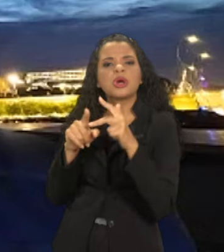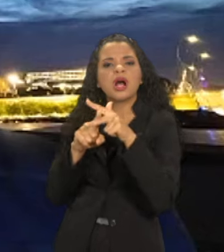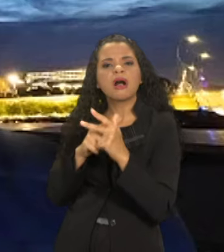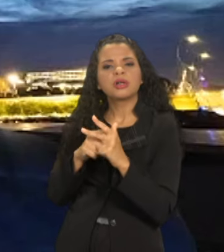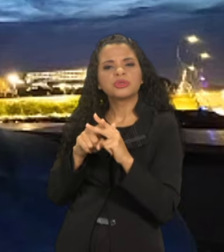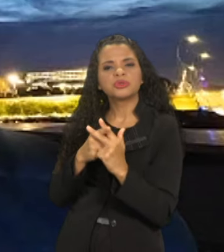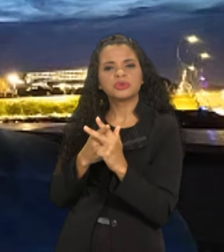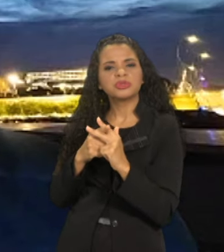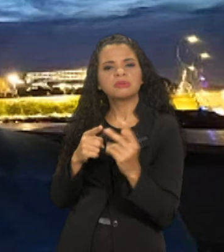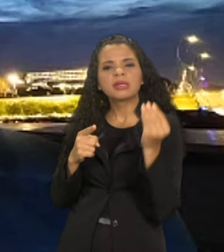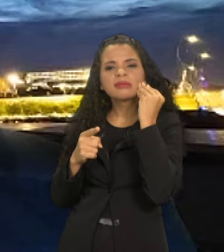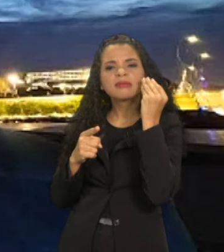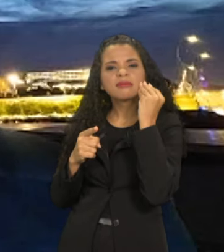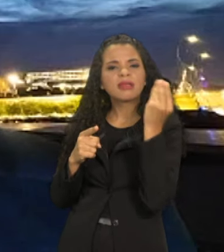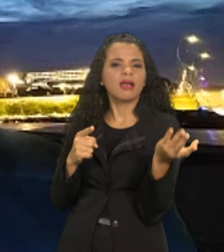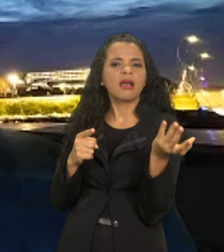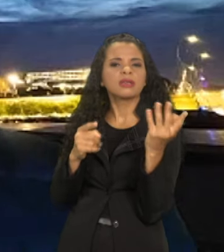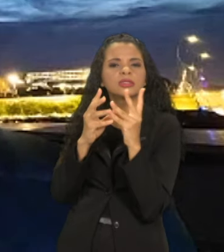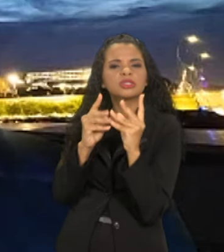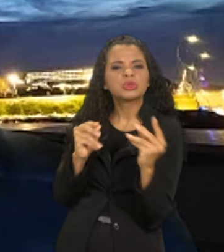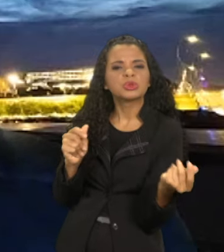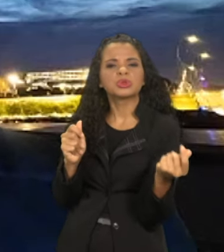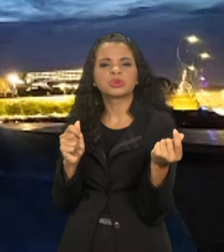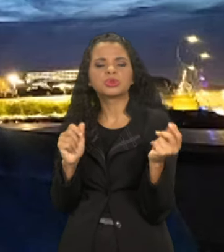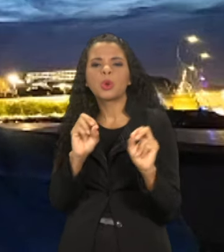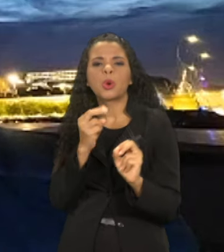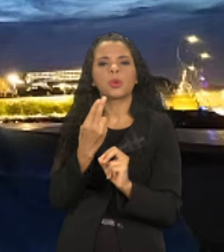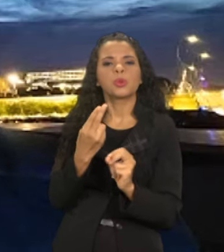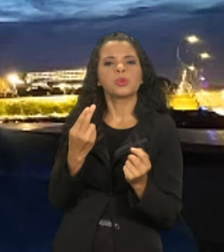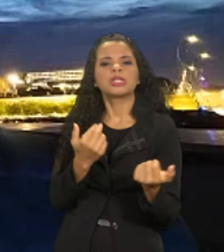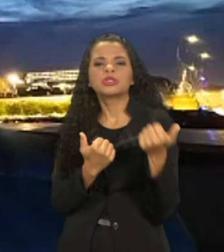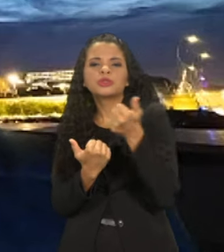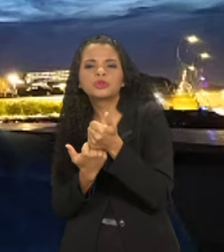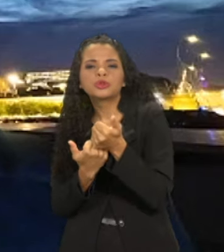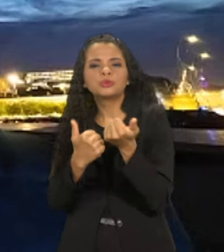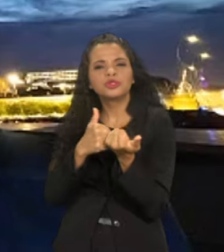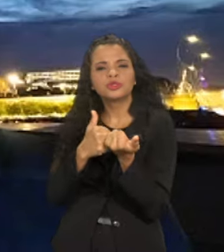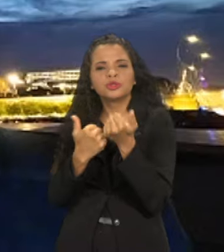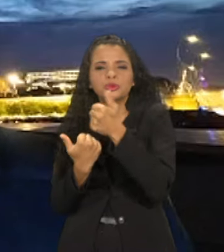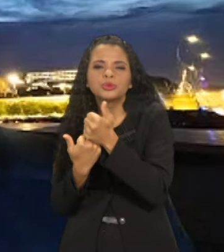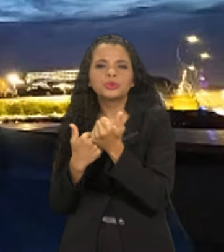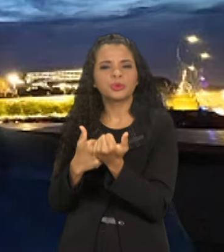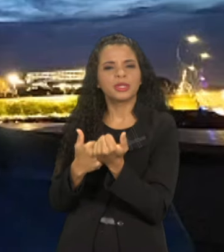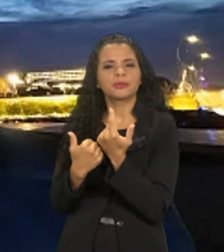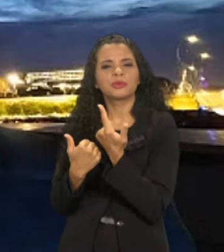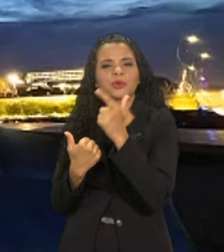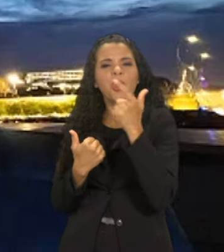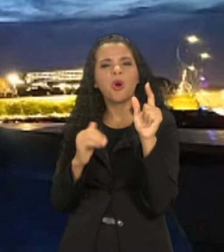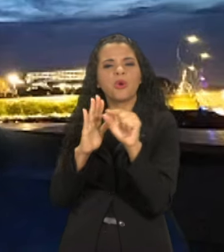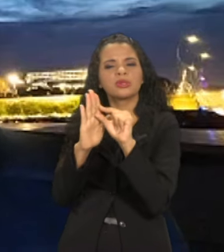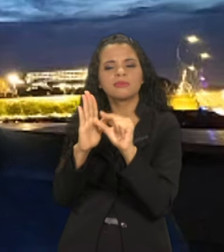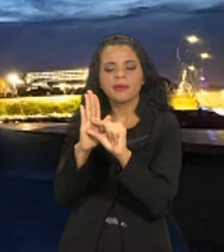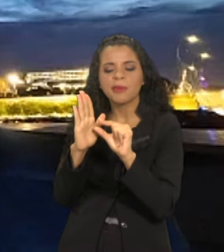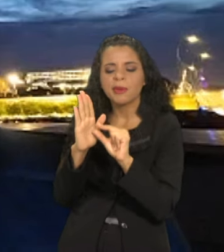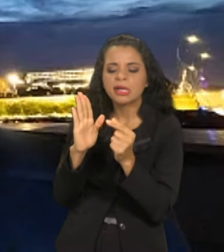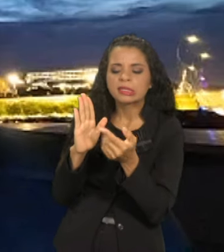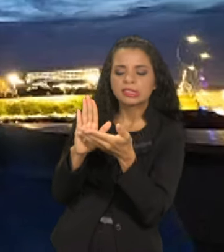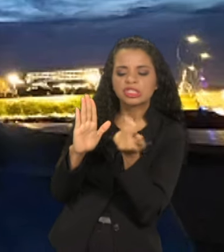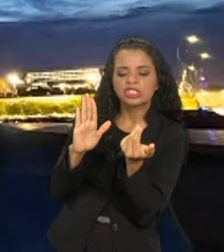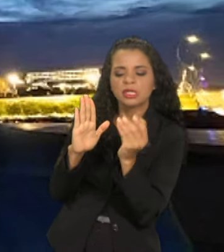soluções razoáveis ou substituí-las por outras que lhe pareçam melhores. Acho que esse é o papel